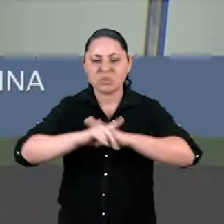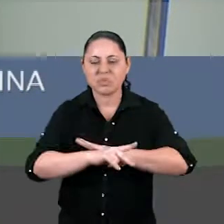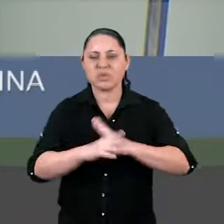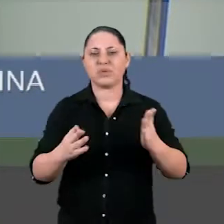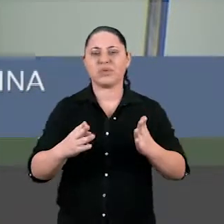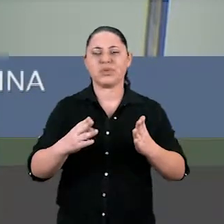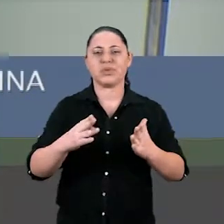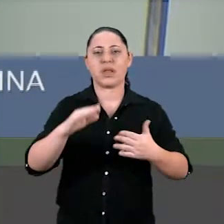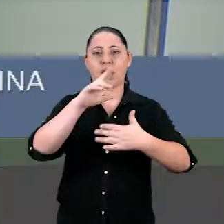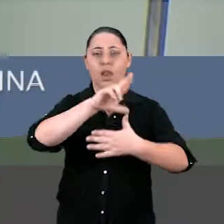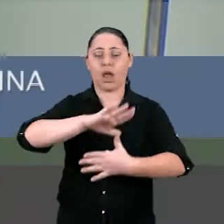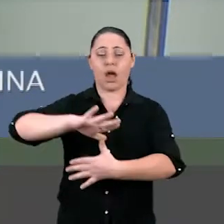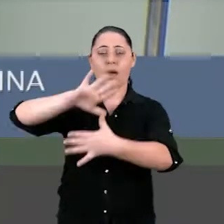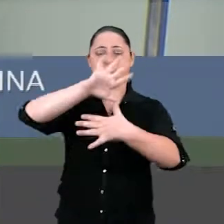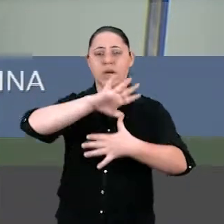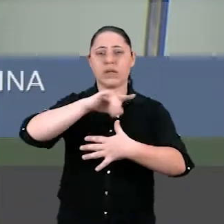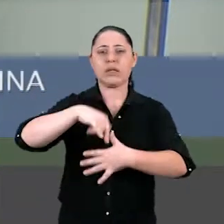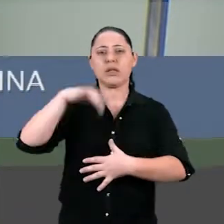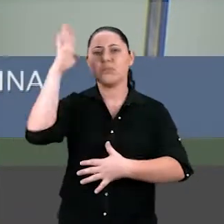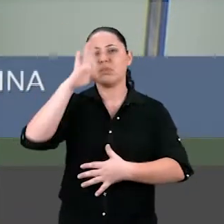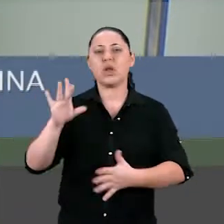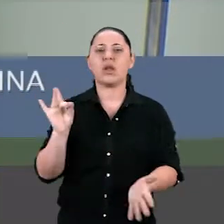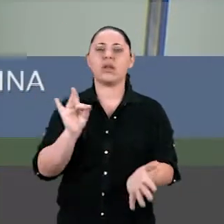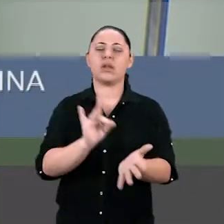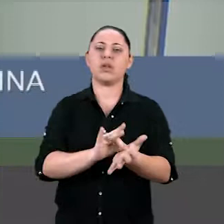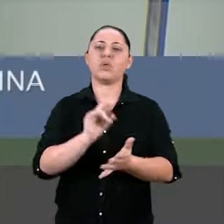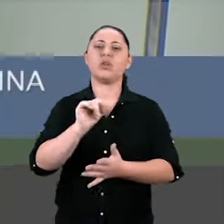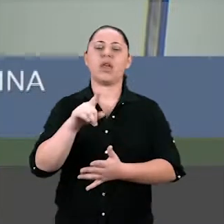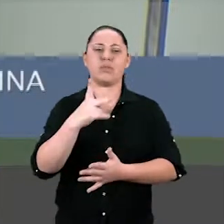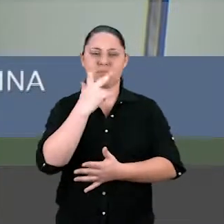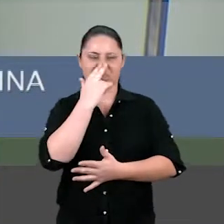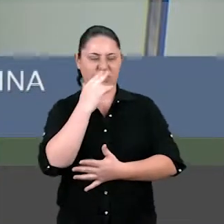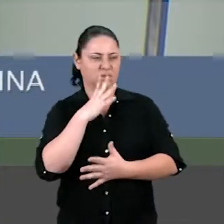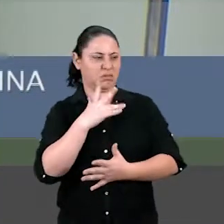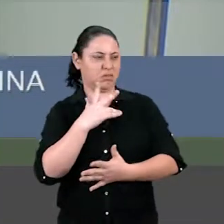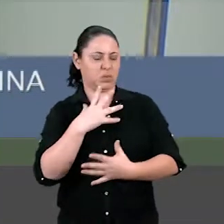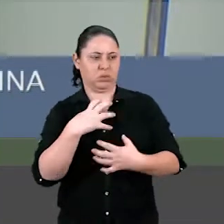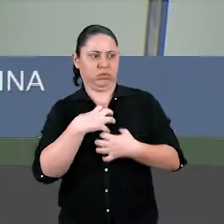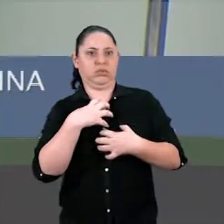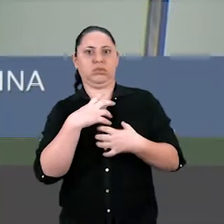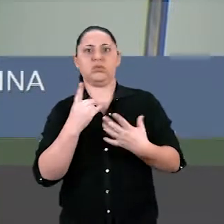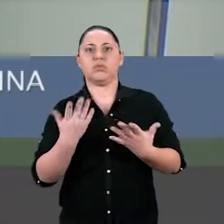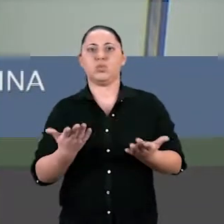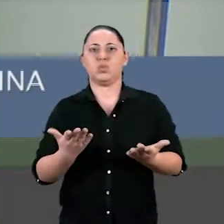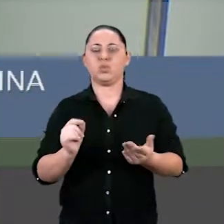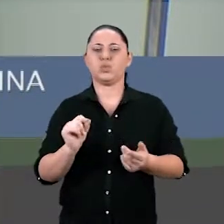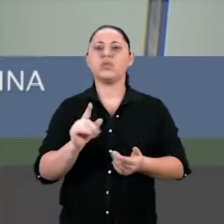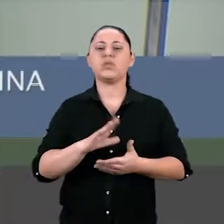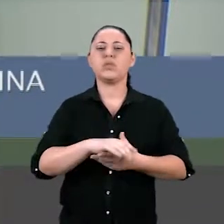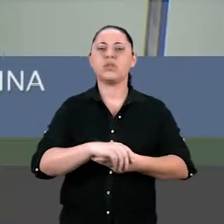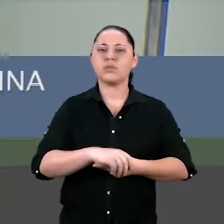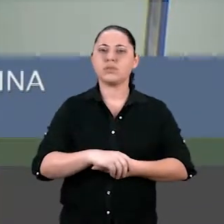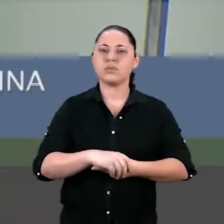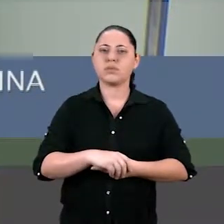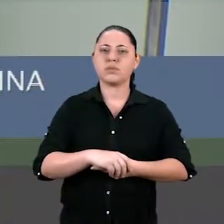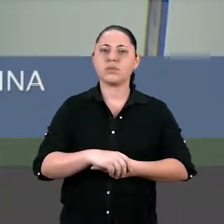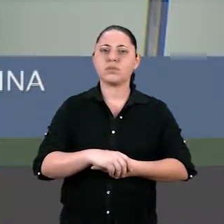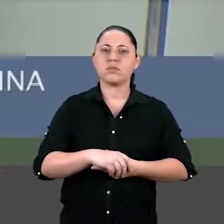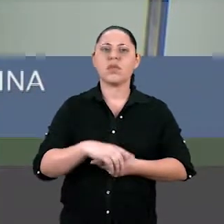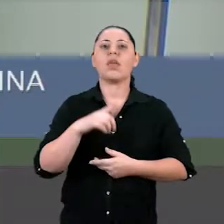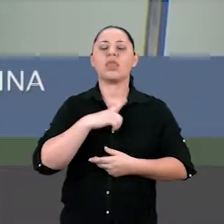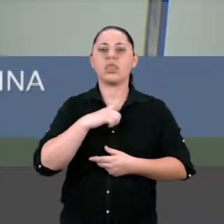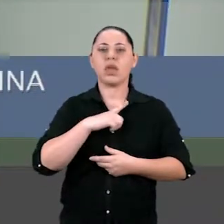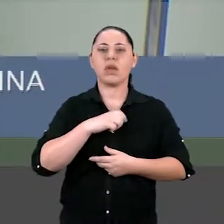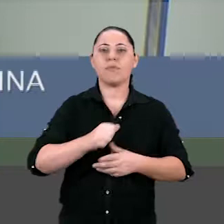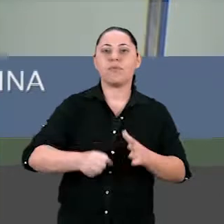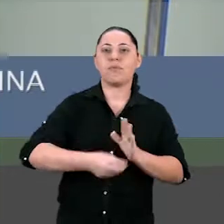brasileira, que beira o bizarro e, em alguns momentos, beira o assustador. Nós temos a terceira maior população